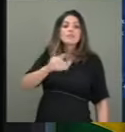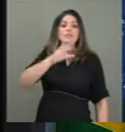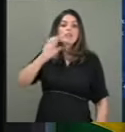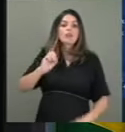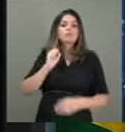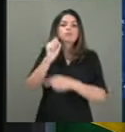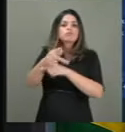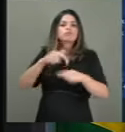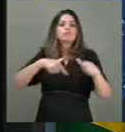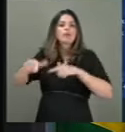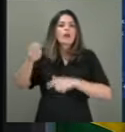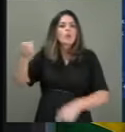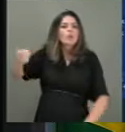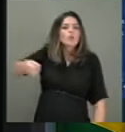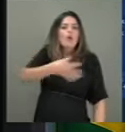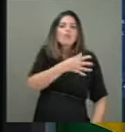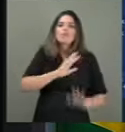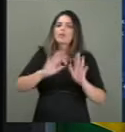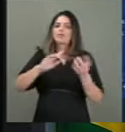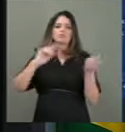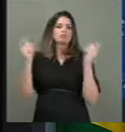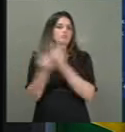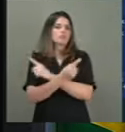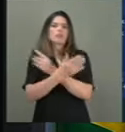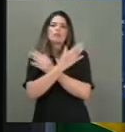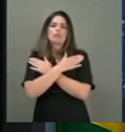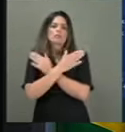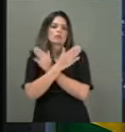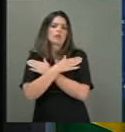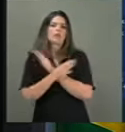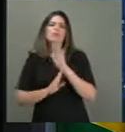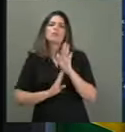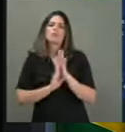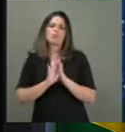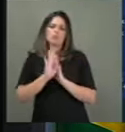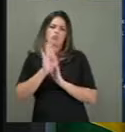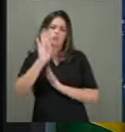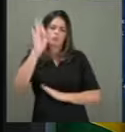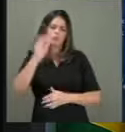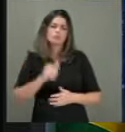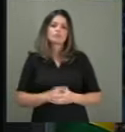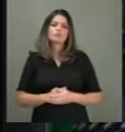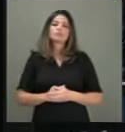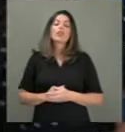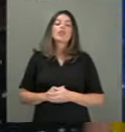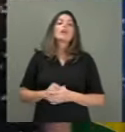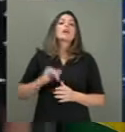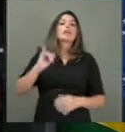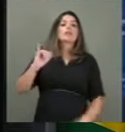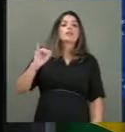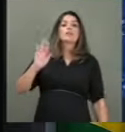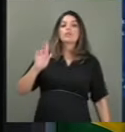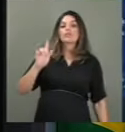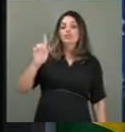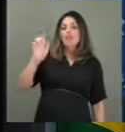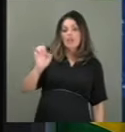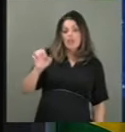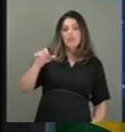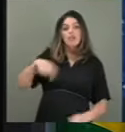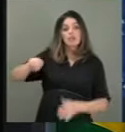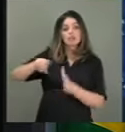que não aconteceu pelo contrário o desemprego aumentou segundo o Instituto Brasileiro de geografia estatística IBGE